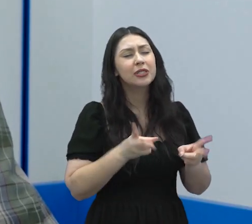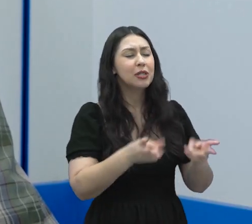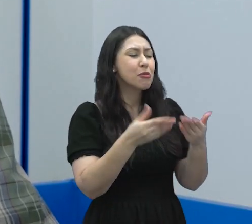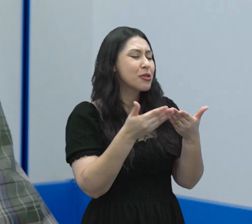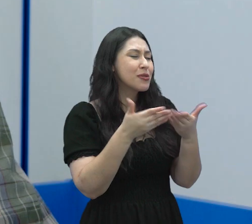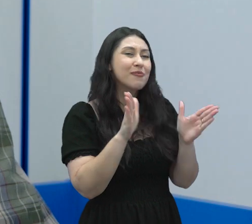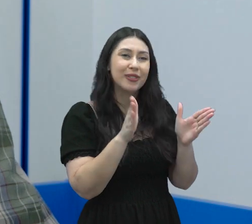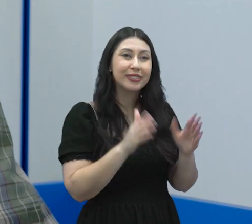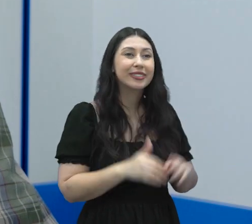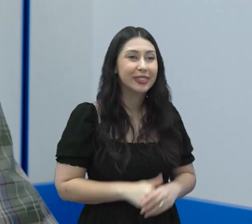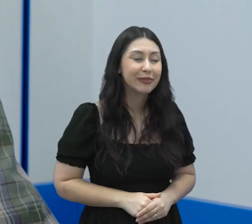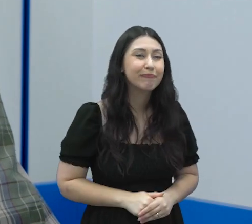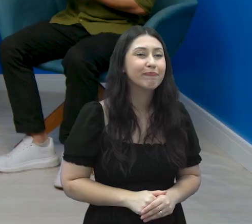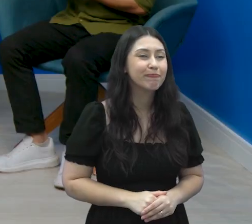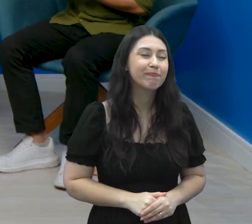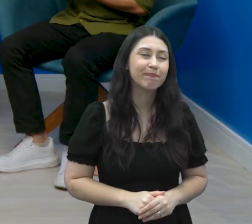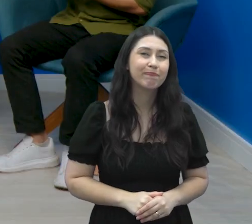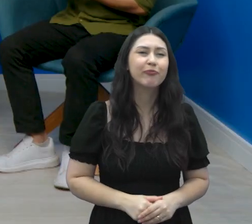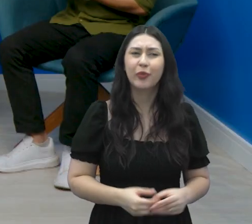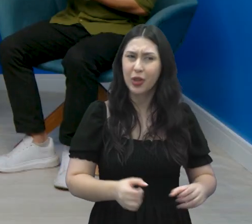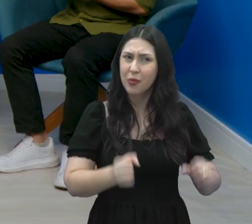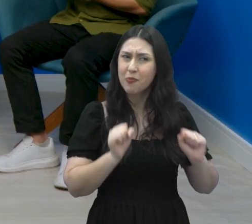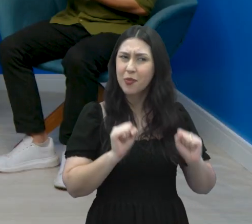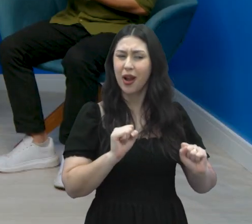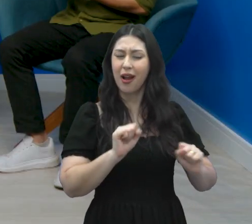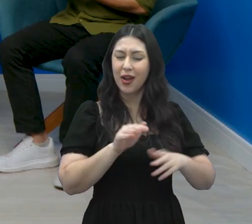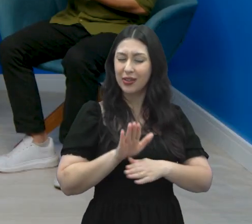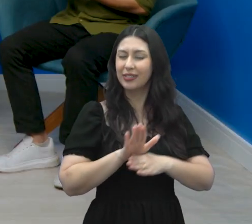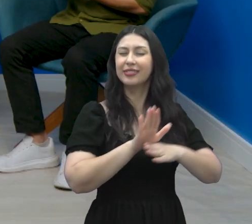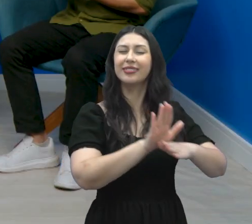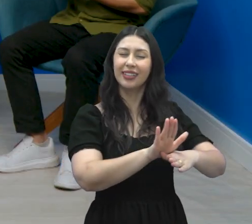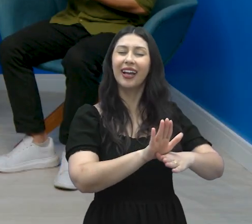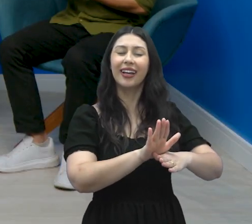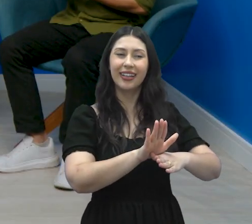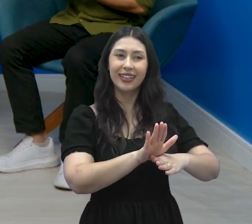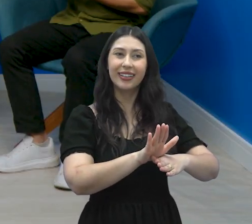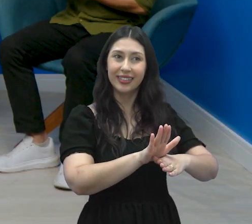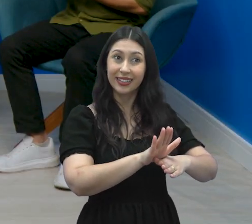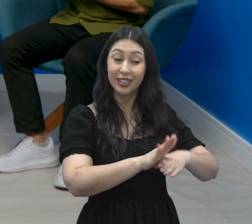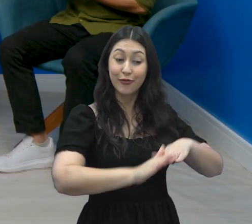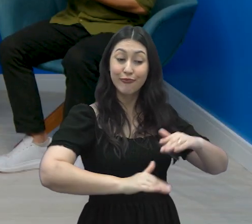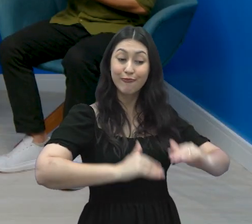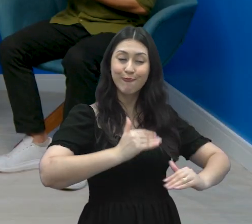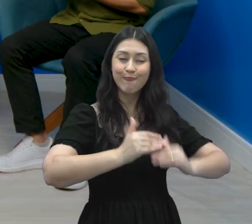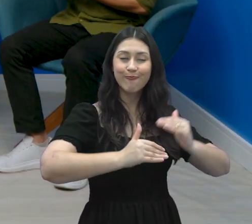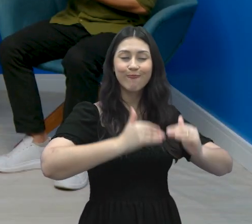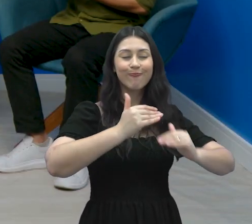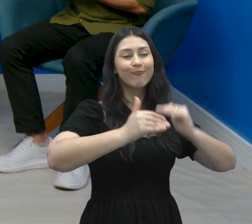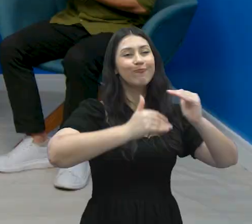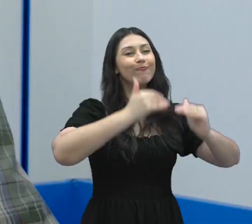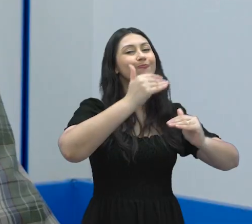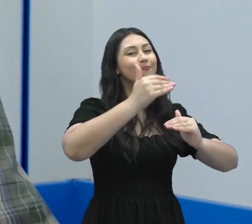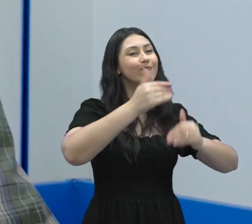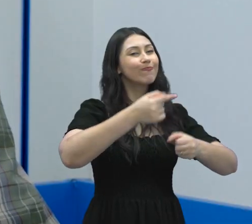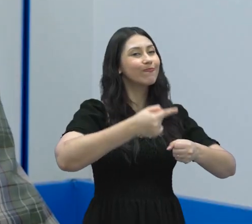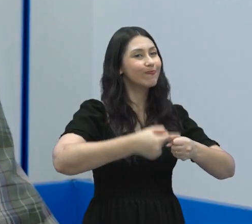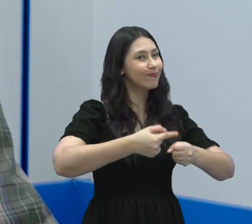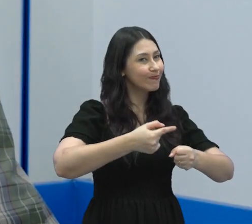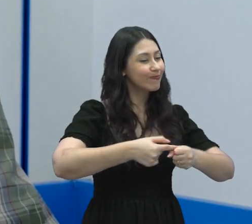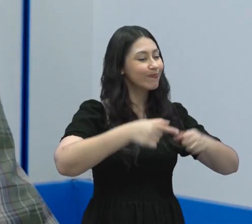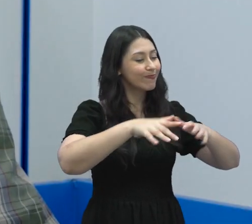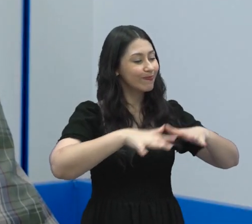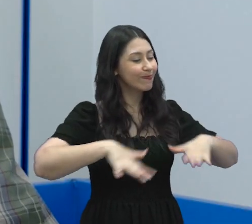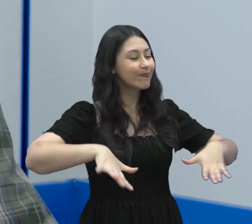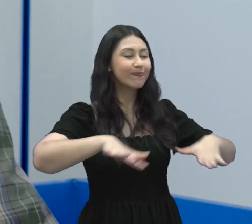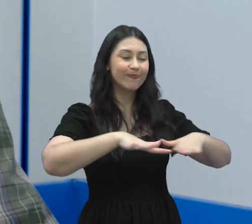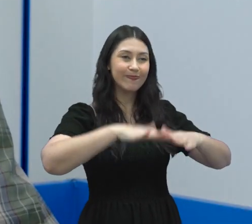sempre à disposição aí para poder ajudar aí com o desenvolvimento do município,